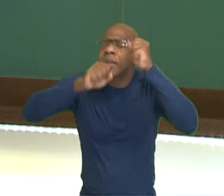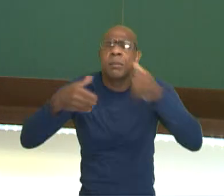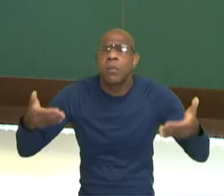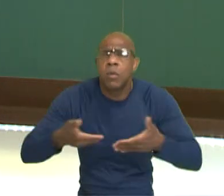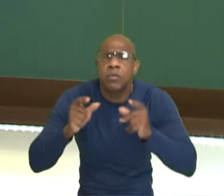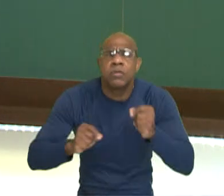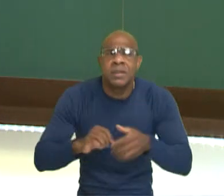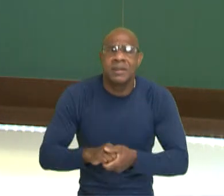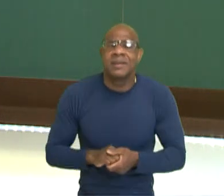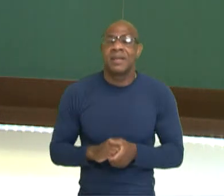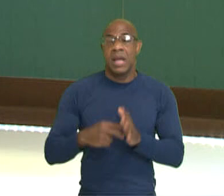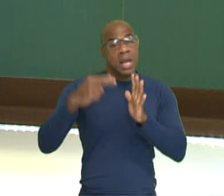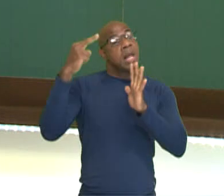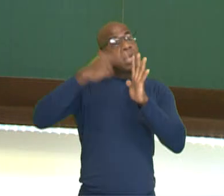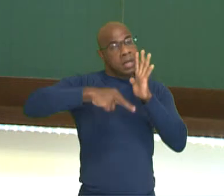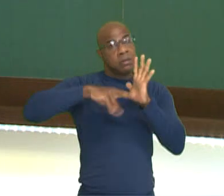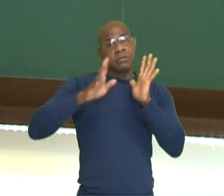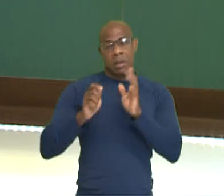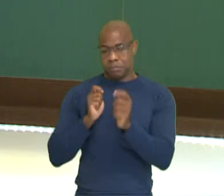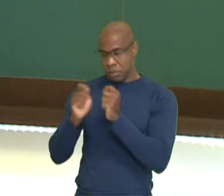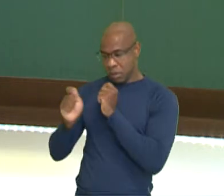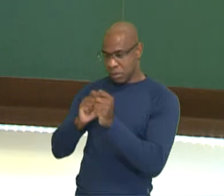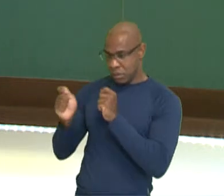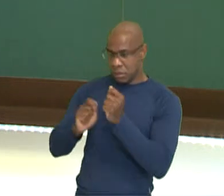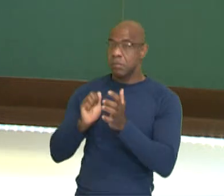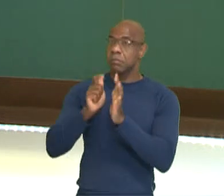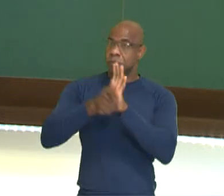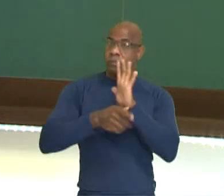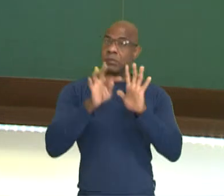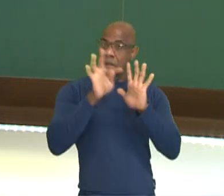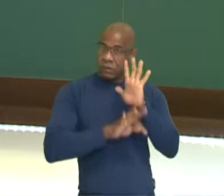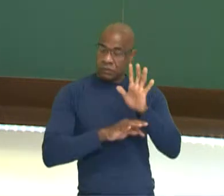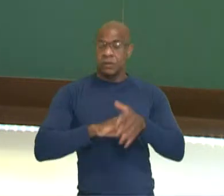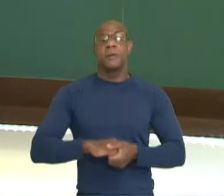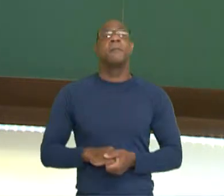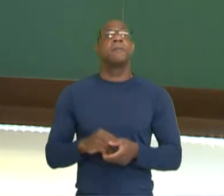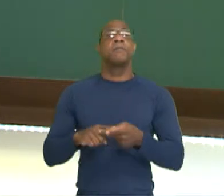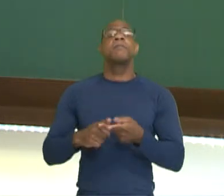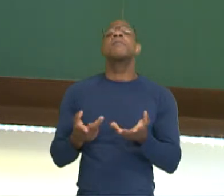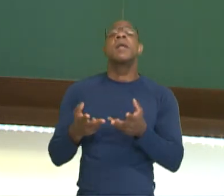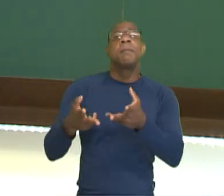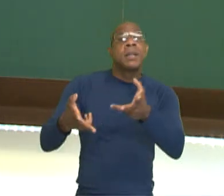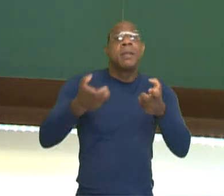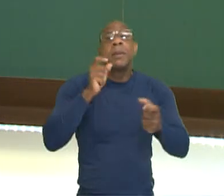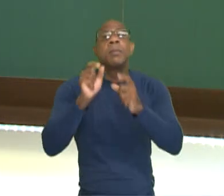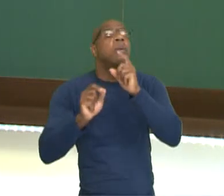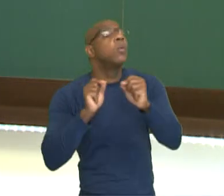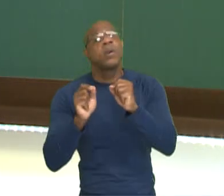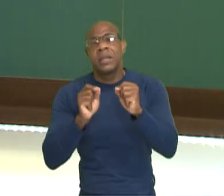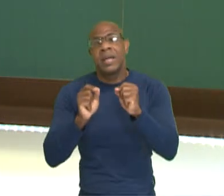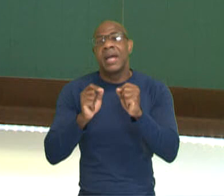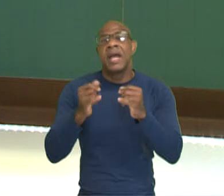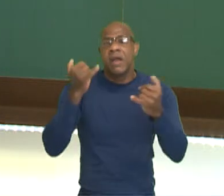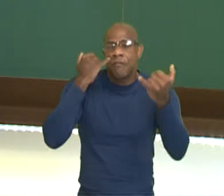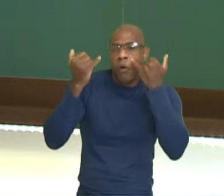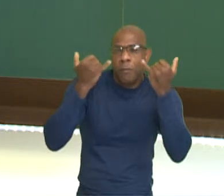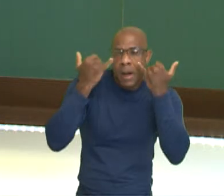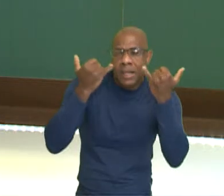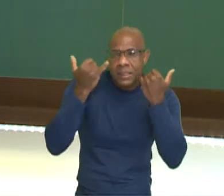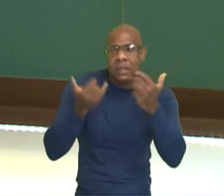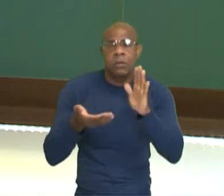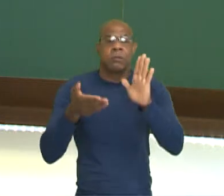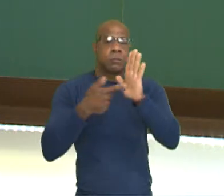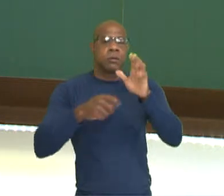textual reportagem, que já é nosso velho conhecido. Localizamos informações o quê? Implícitas e explícitas no